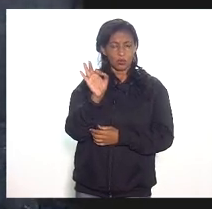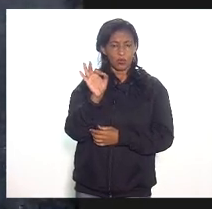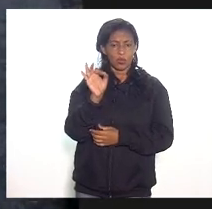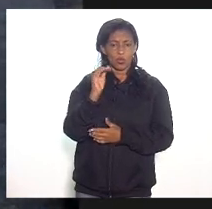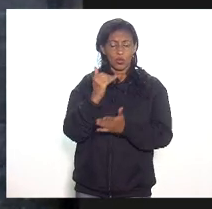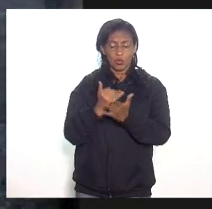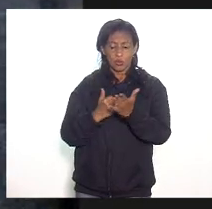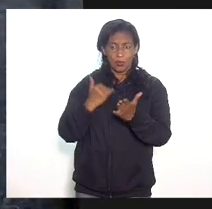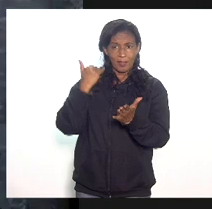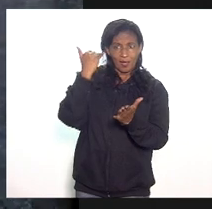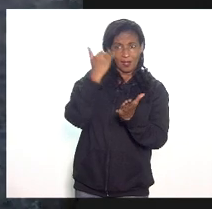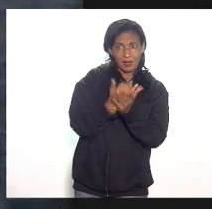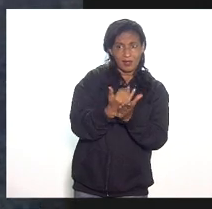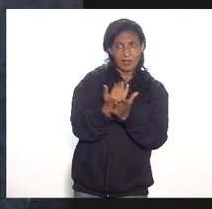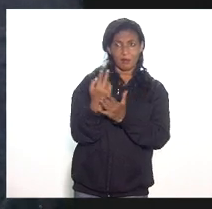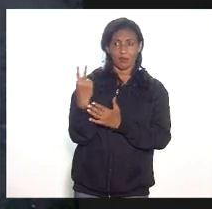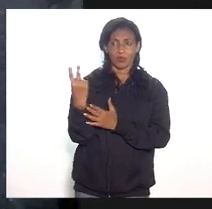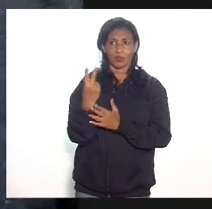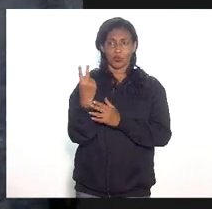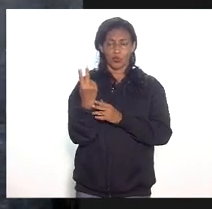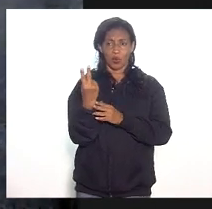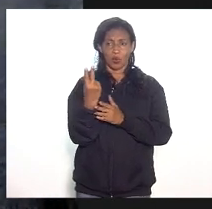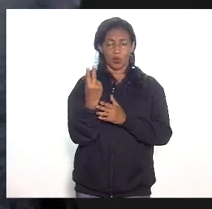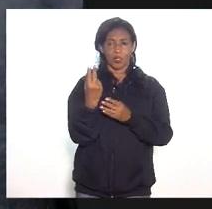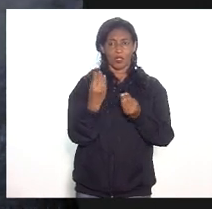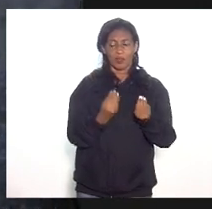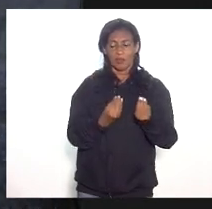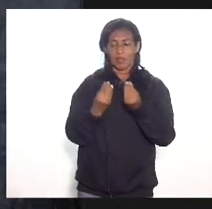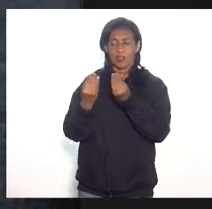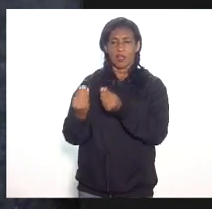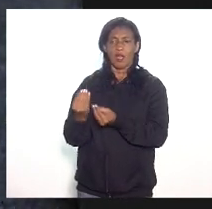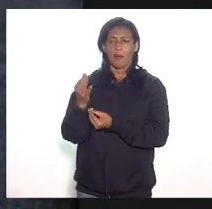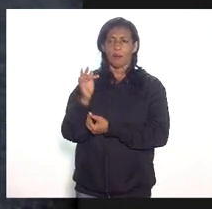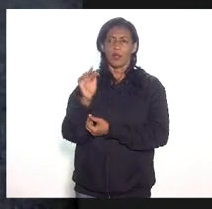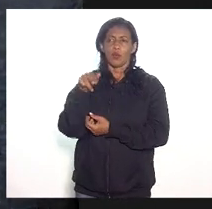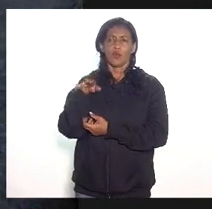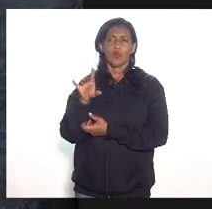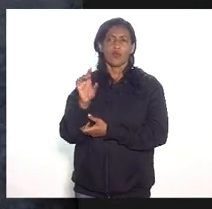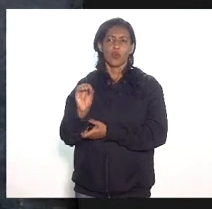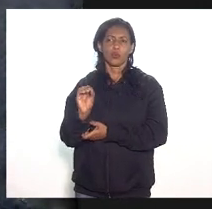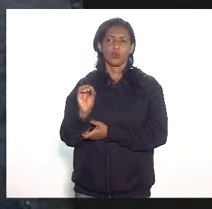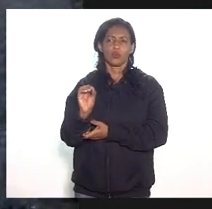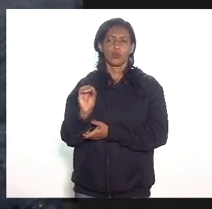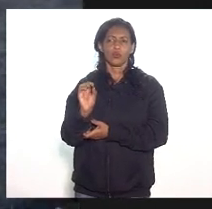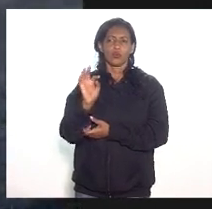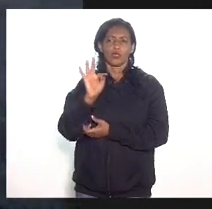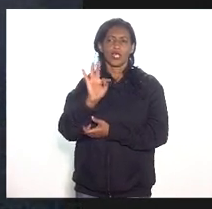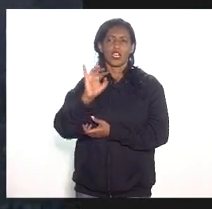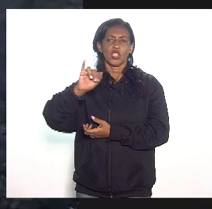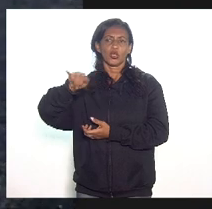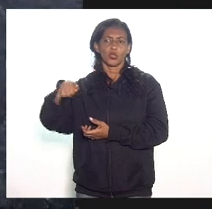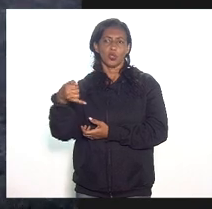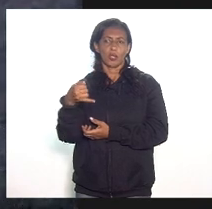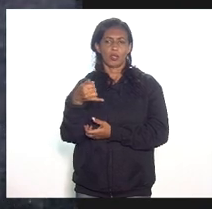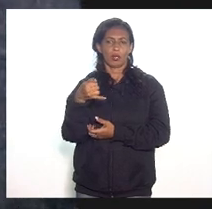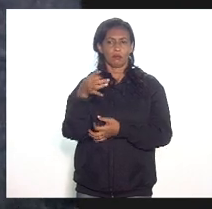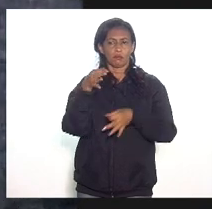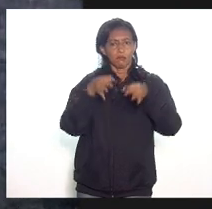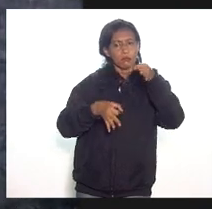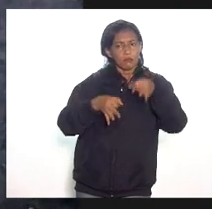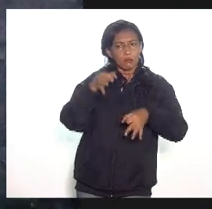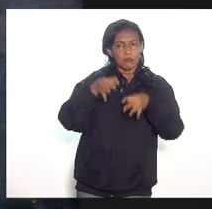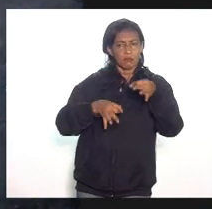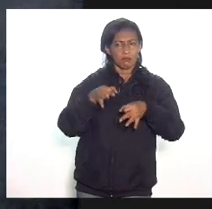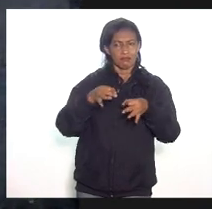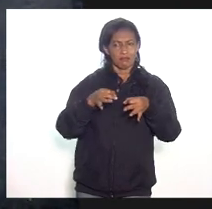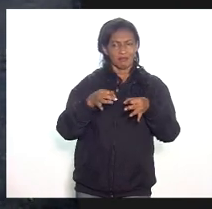periciais, que serão revertidos em favor do fundo gerido pelo TJ. Esse artigo, em especial,